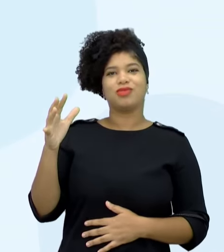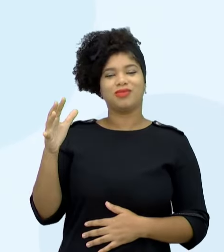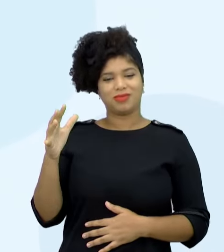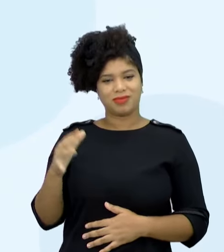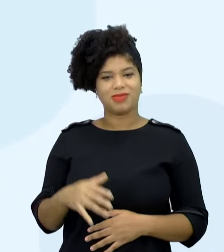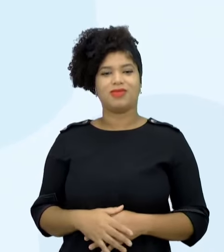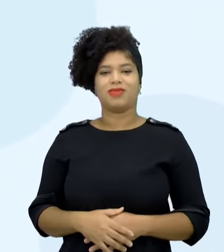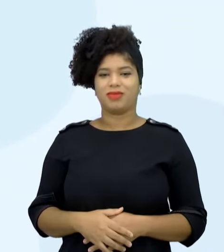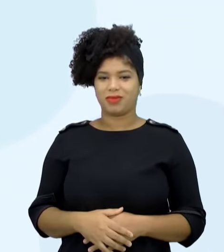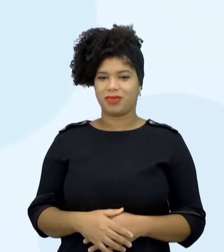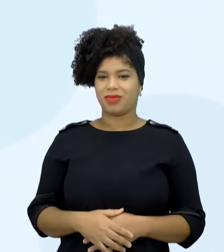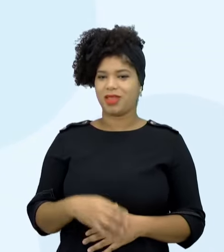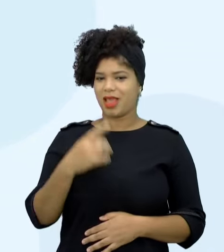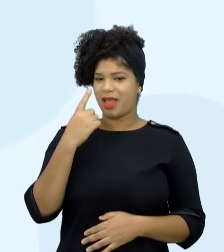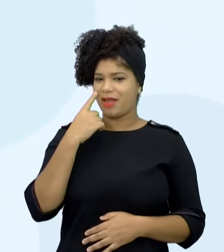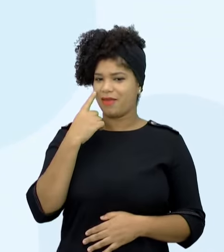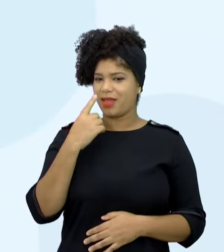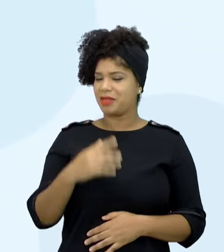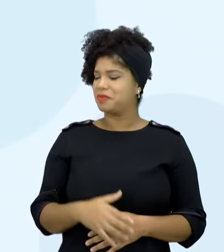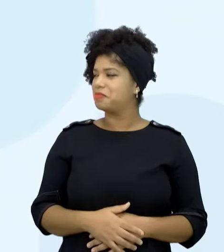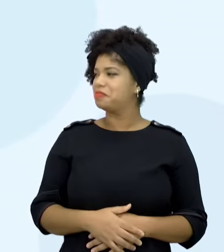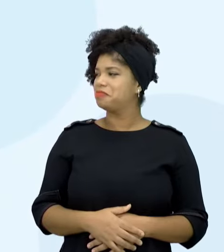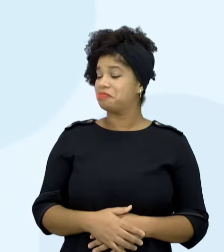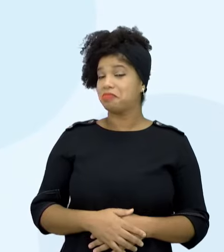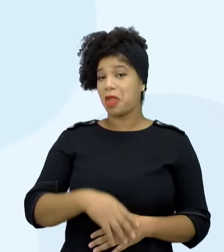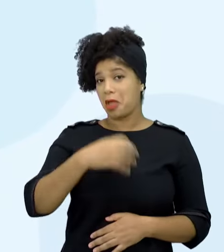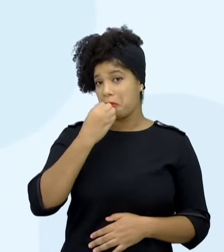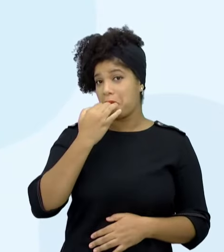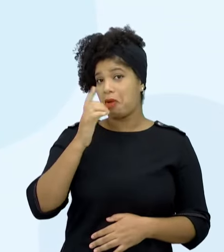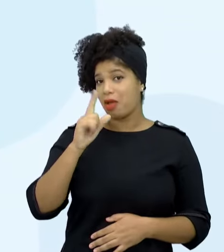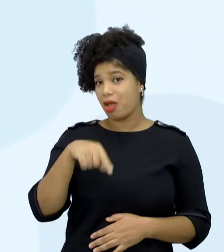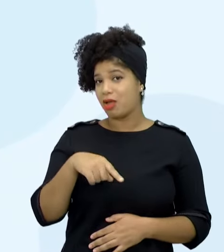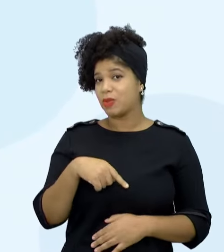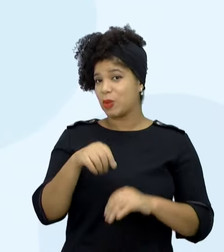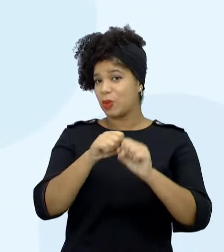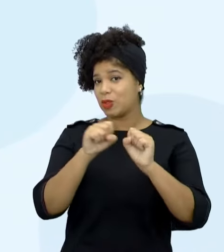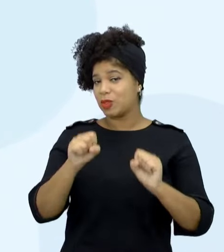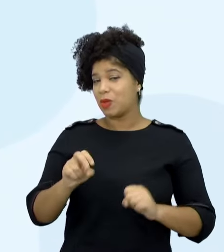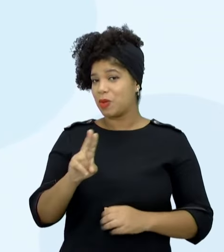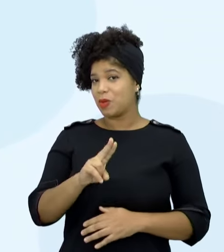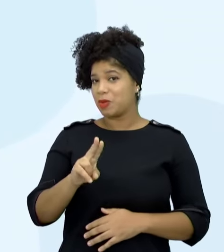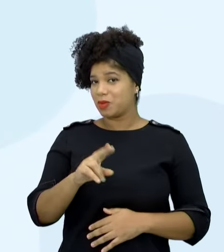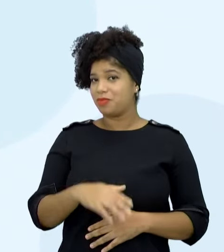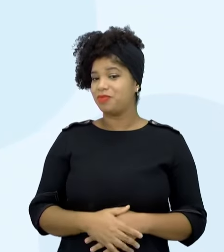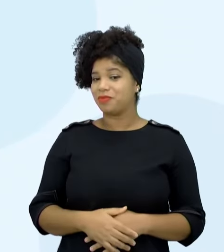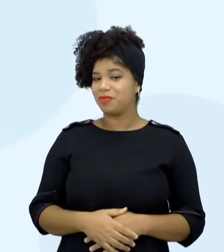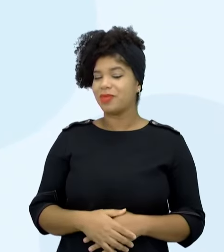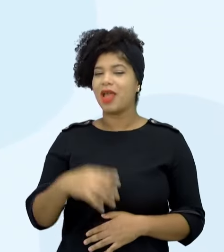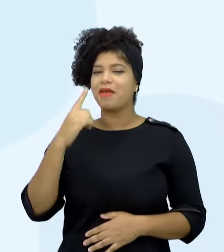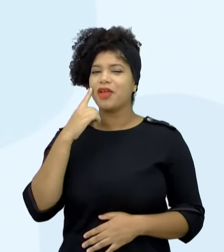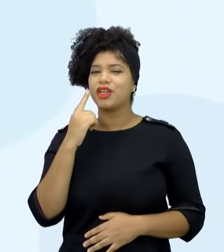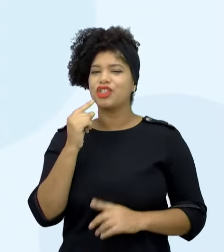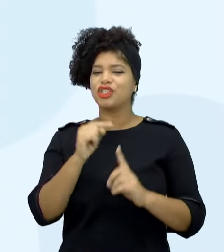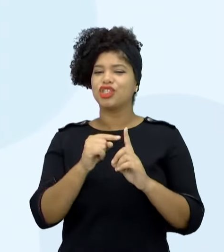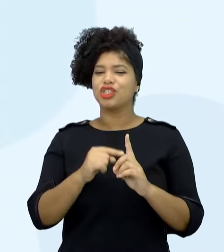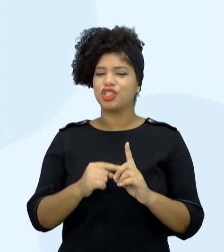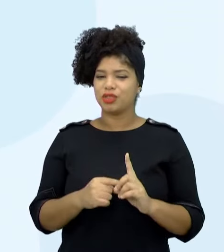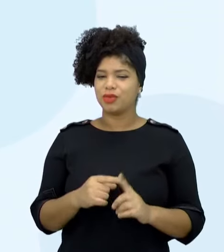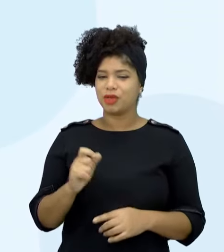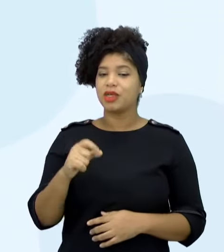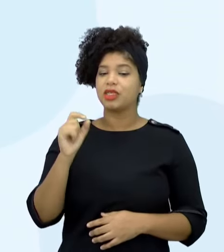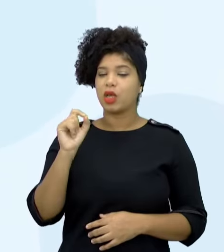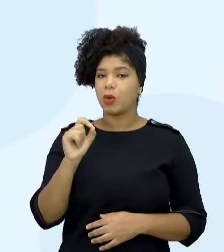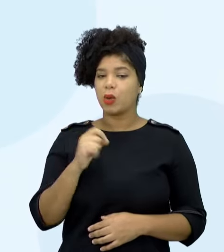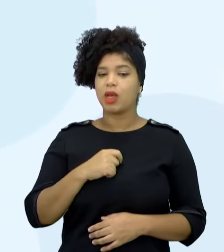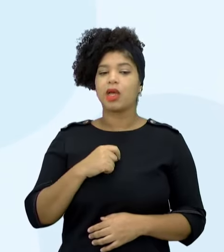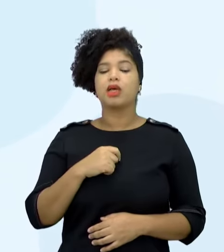me parece um sistema mais eficiente. Mas aí discutíamos, né? Aqui eu tenho, na verdade, uma classe de